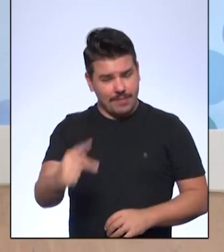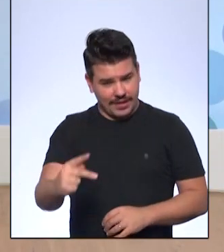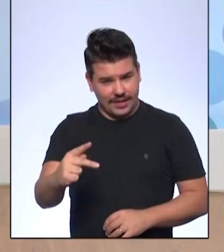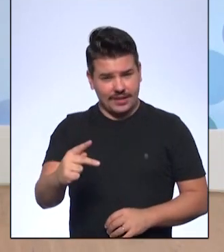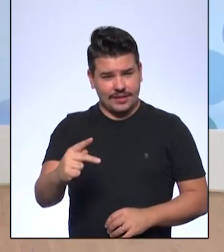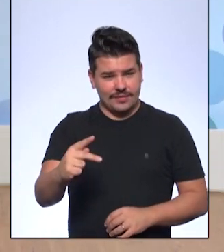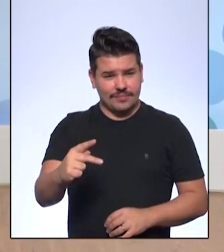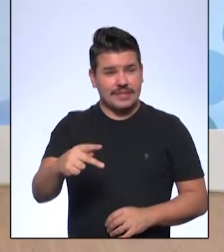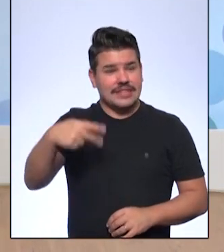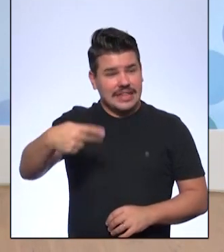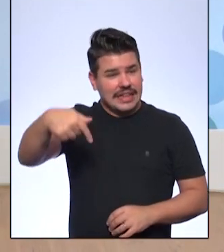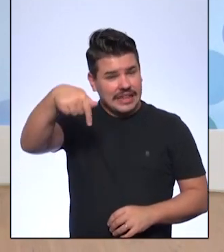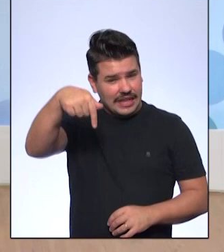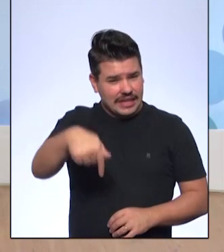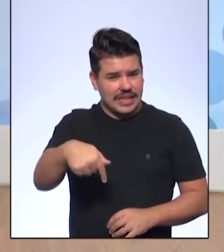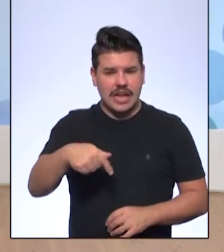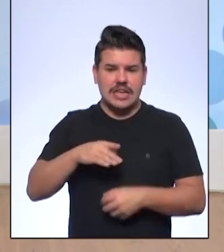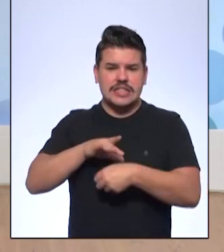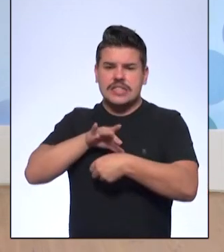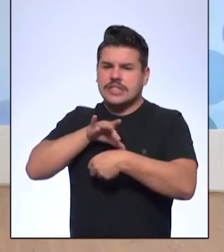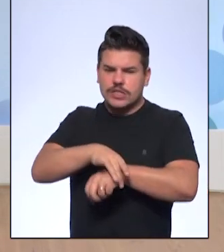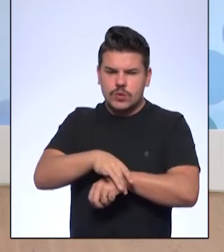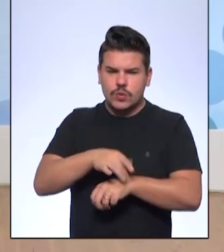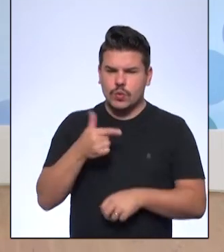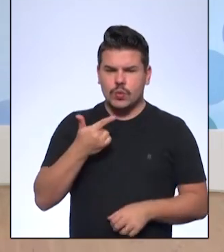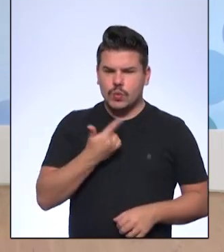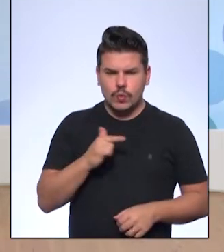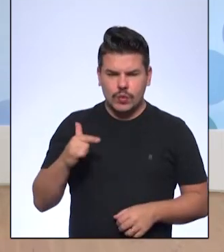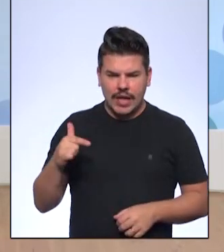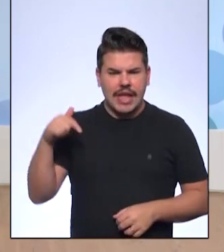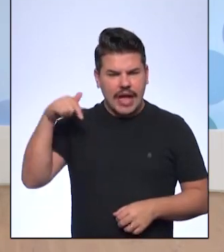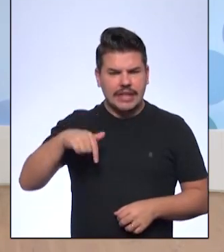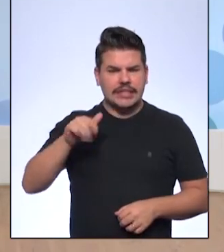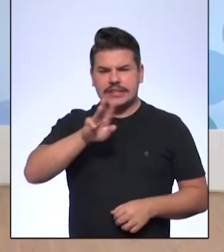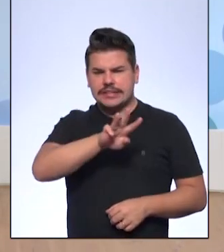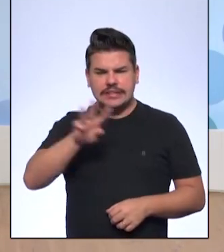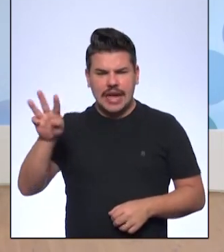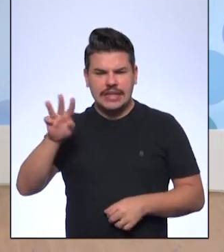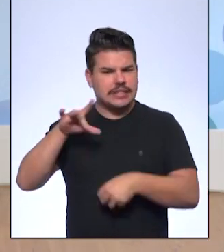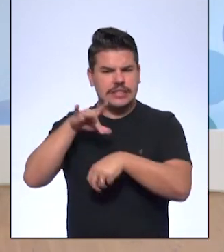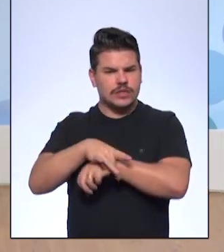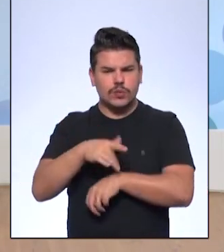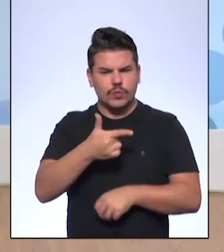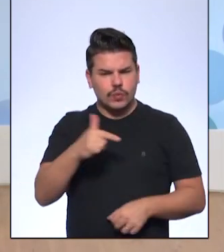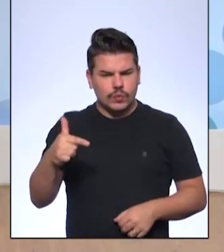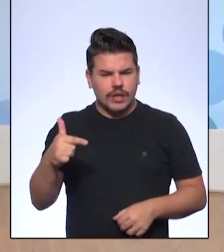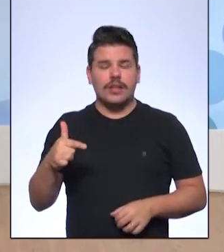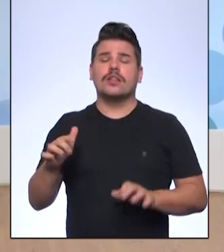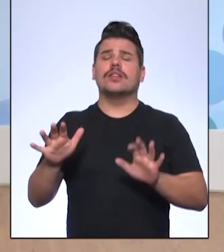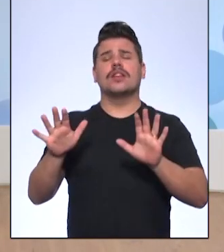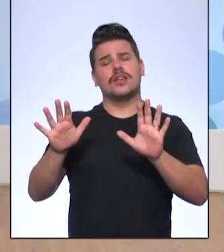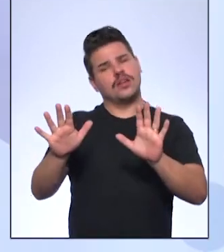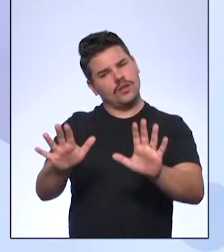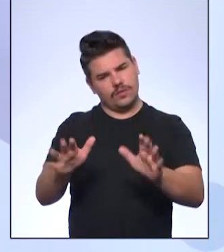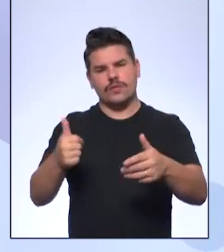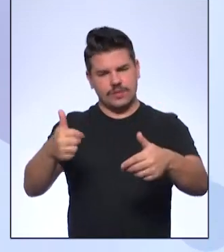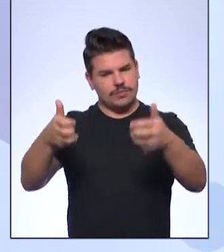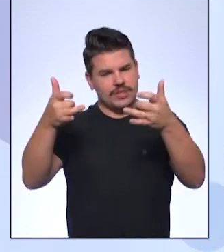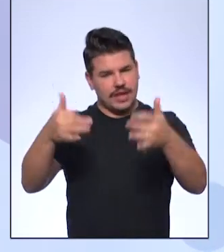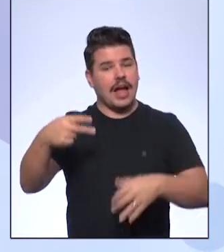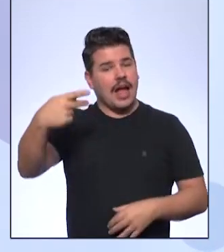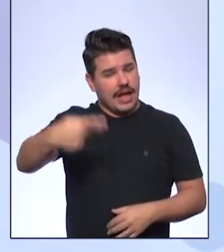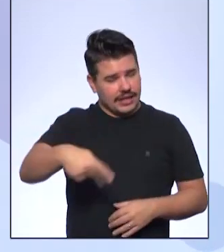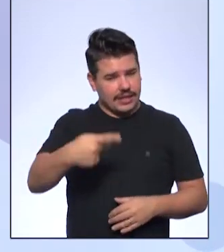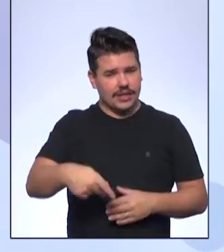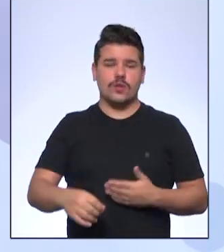CMSP, então não é seguro? Então, eles estão perguntando se o nosso site, nosso aplicativo é seguro. Não, o que a gente está usando o Centro de